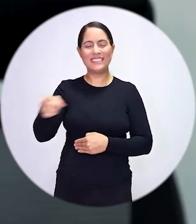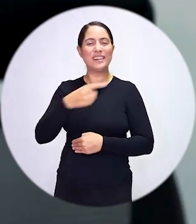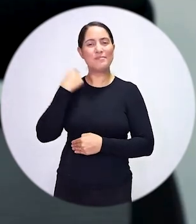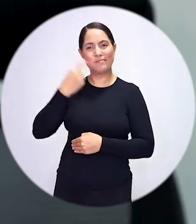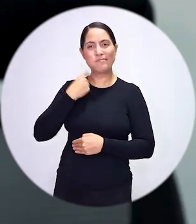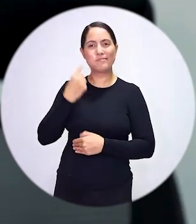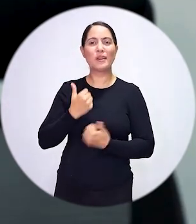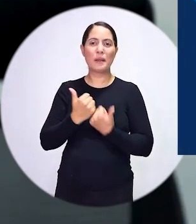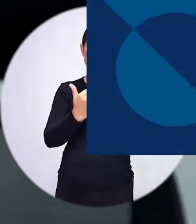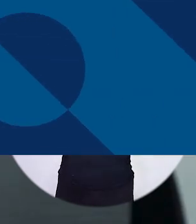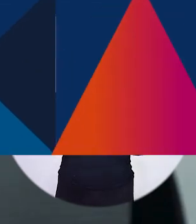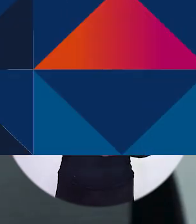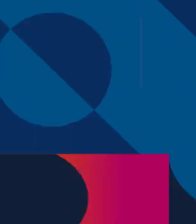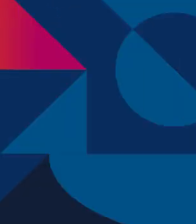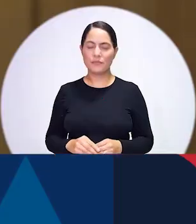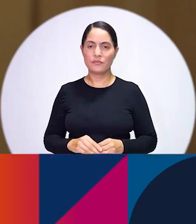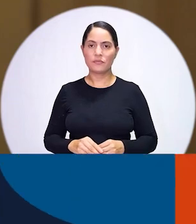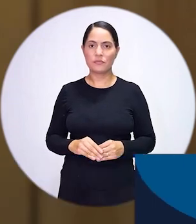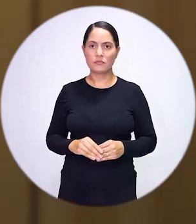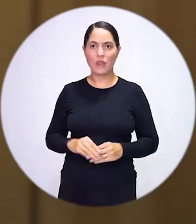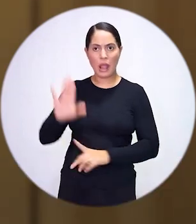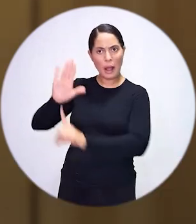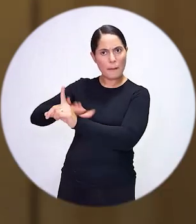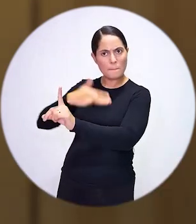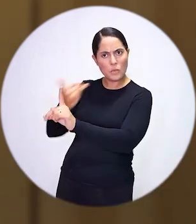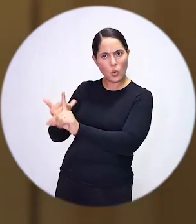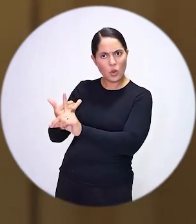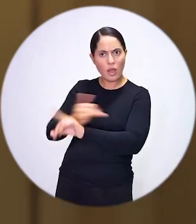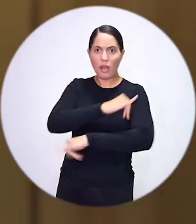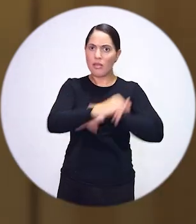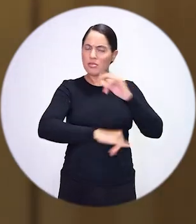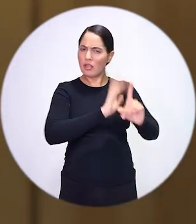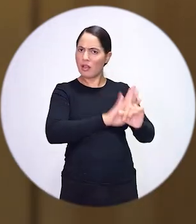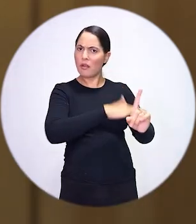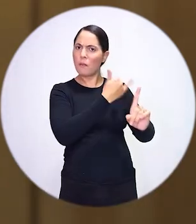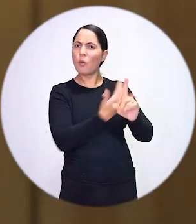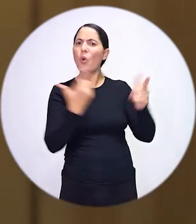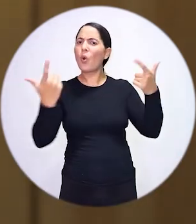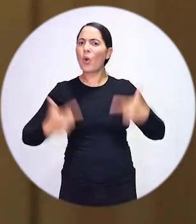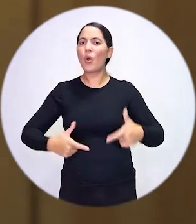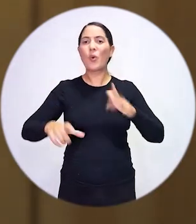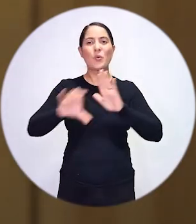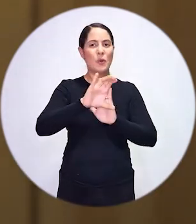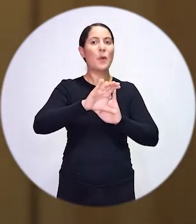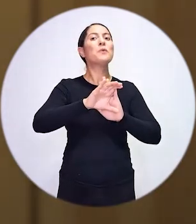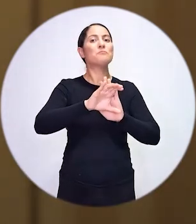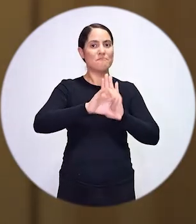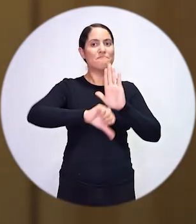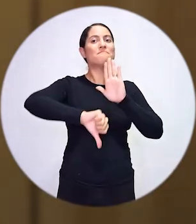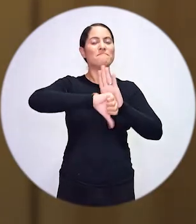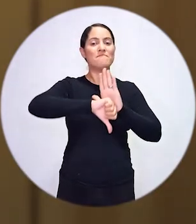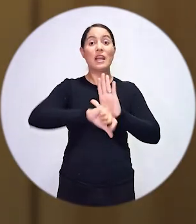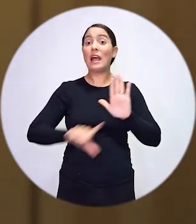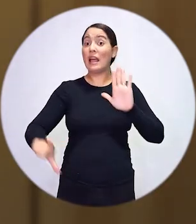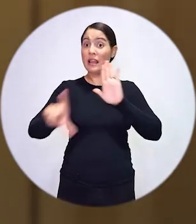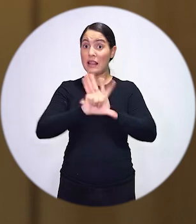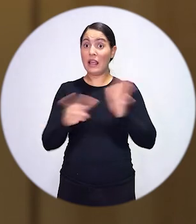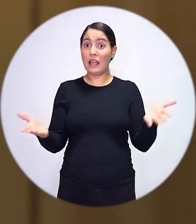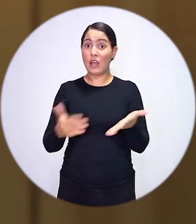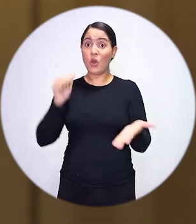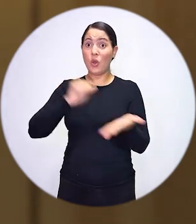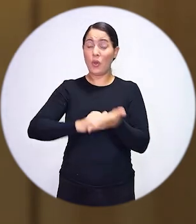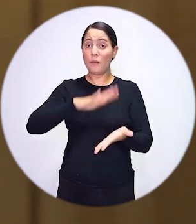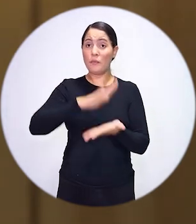você, colega advogado e advogada. Os crimes de bullying e cyberbullying passaram a integrar o Código Penal. Agora,